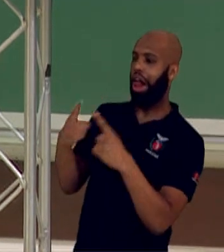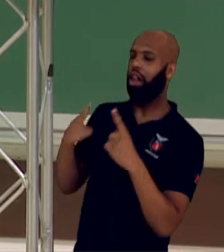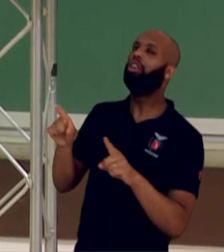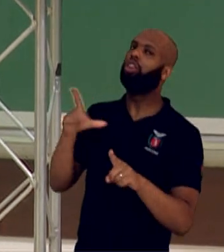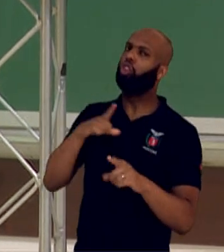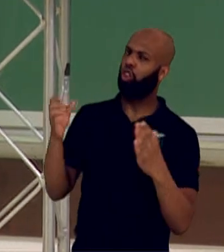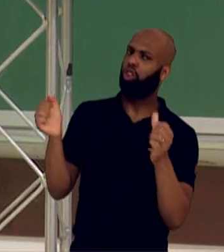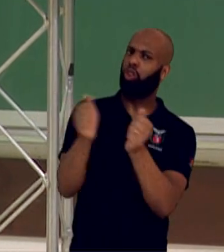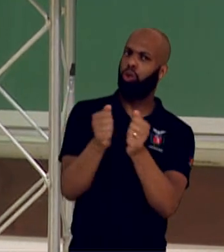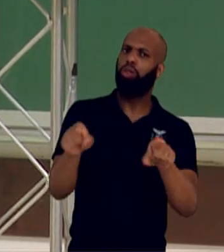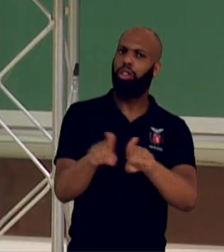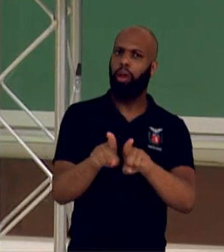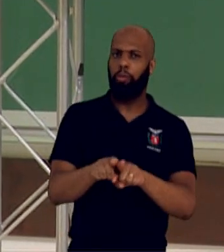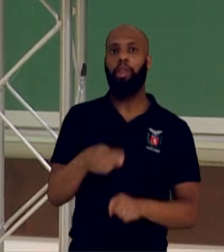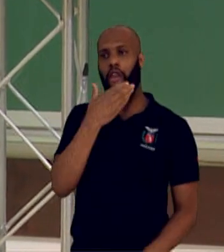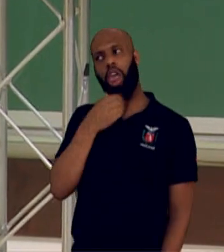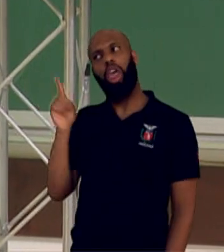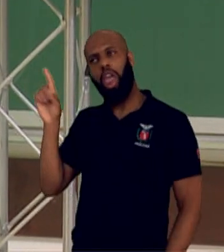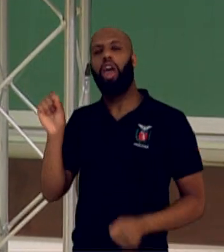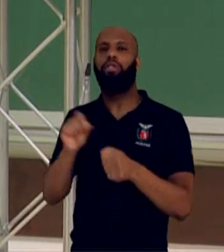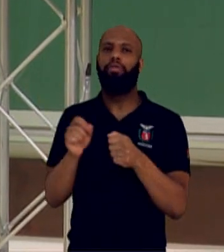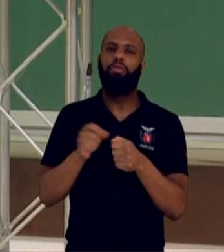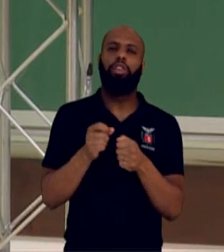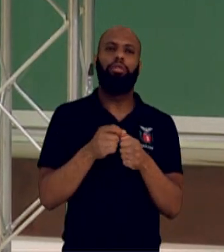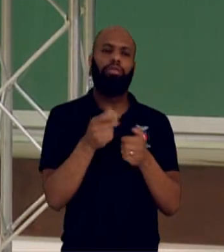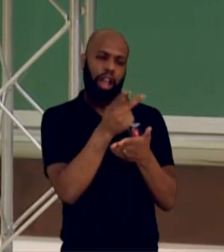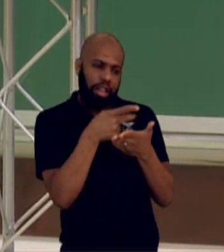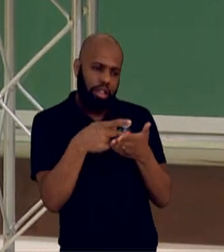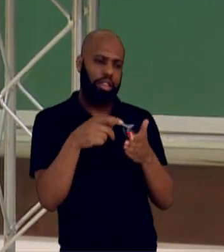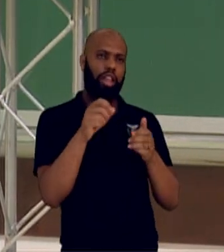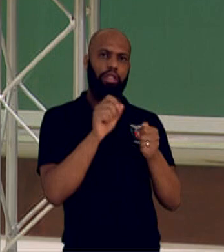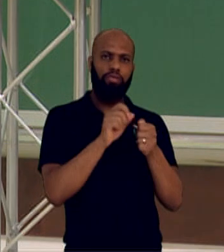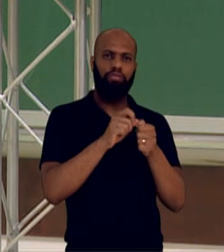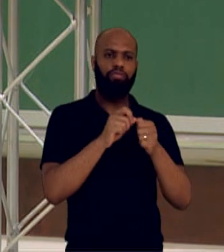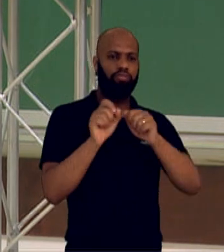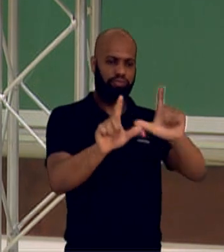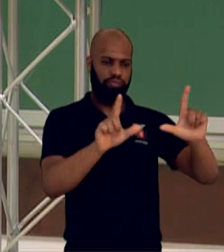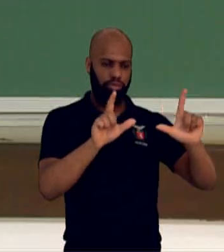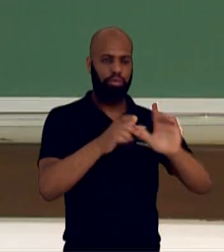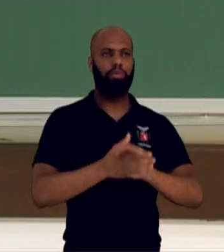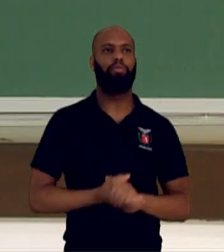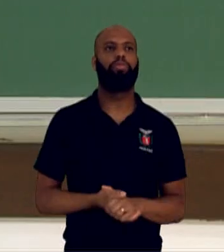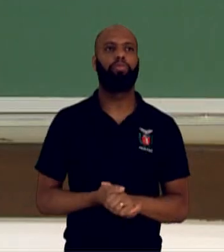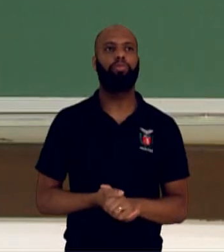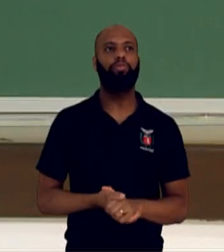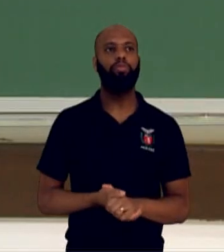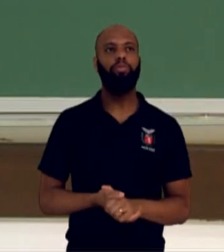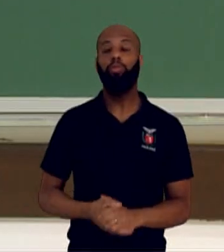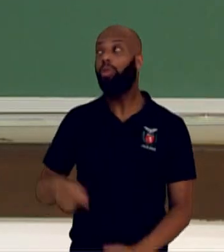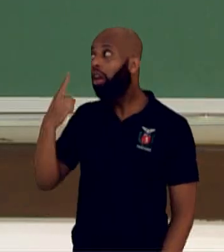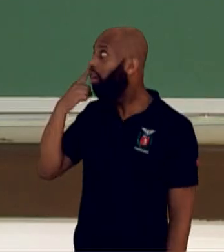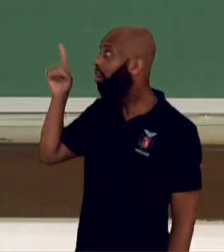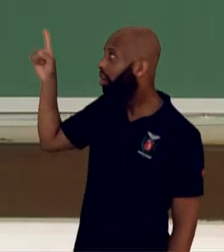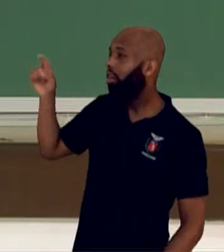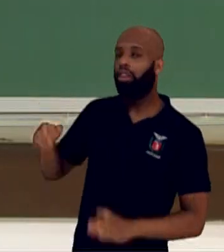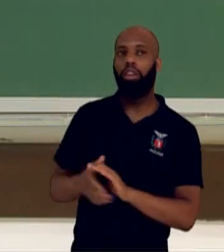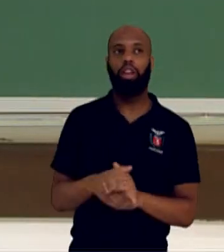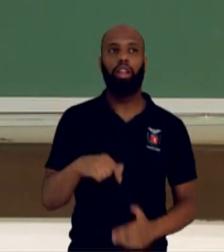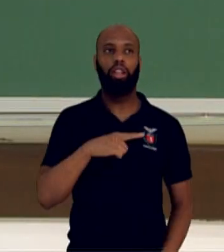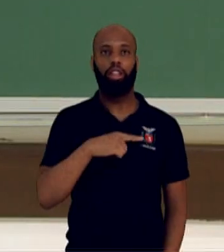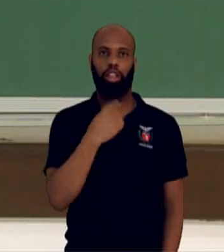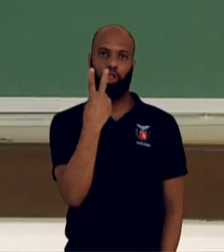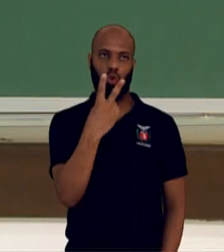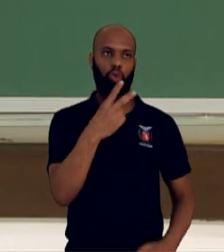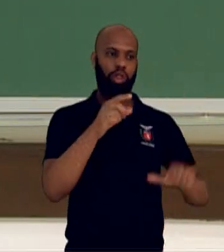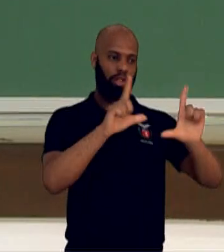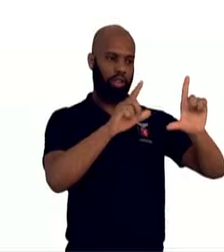o desenho, né? Todo o trabalho ali do catálogo e dos cartazes. E aqui nós temos duas